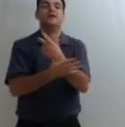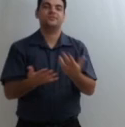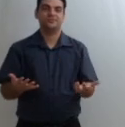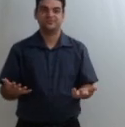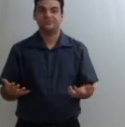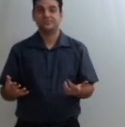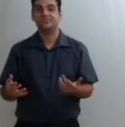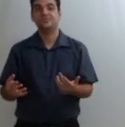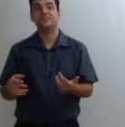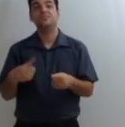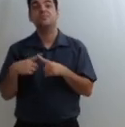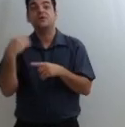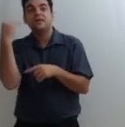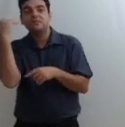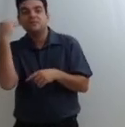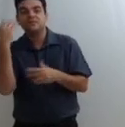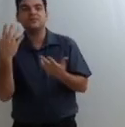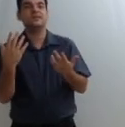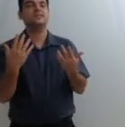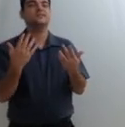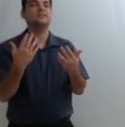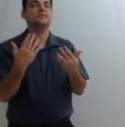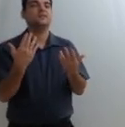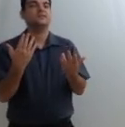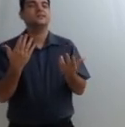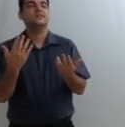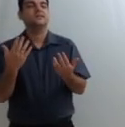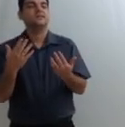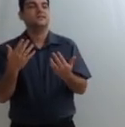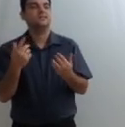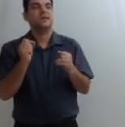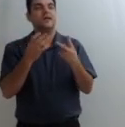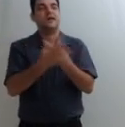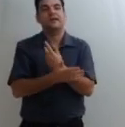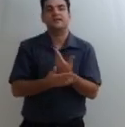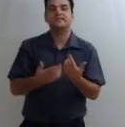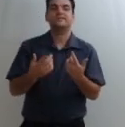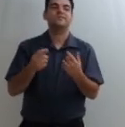falta grave um meio de cumprimento de pena, ou seja, aqueles que reiteram